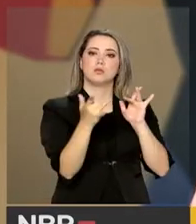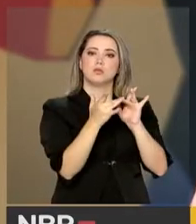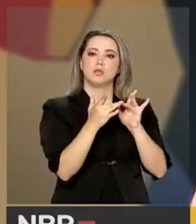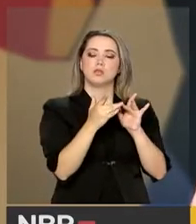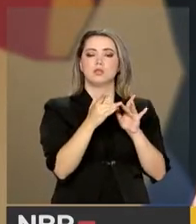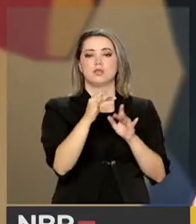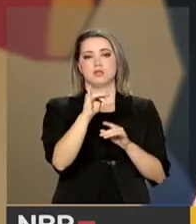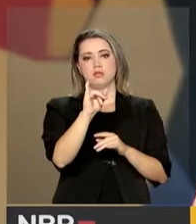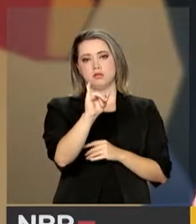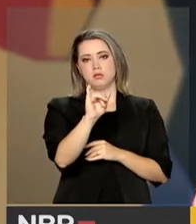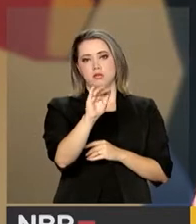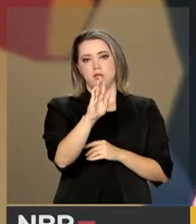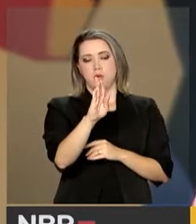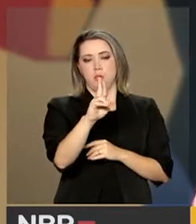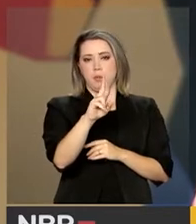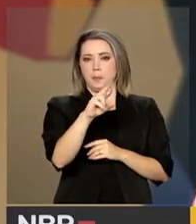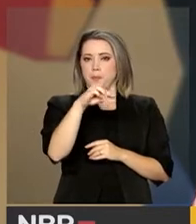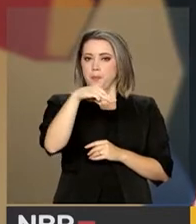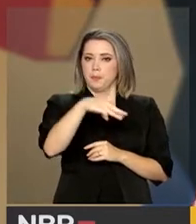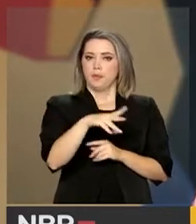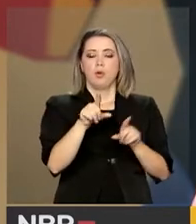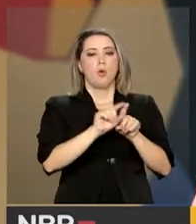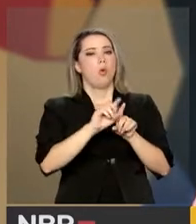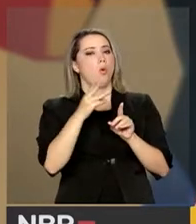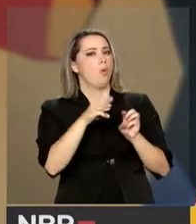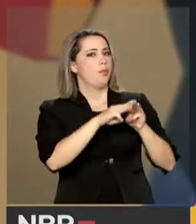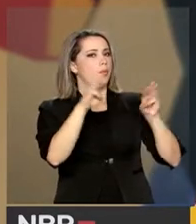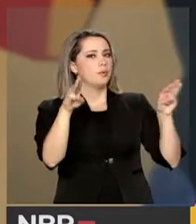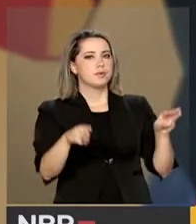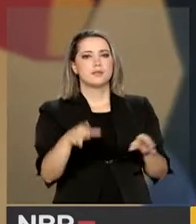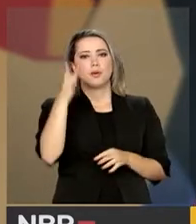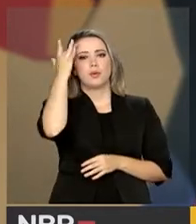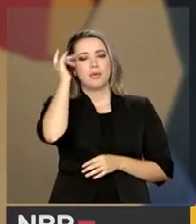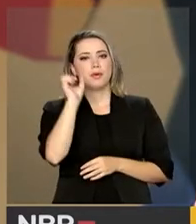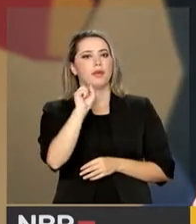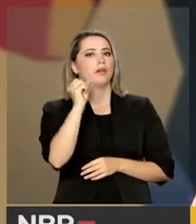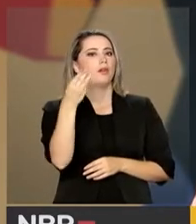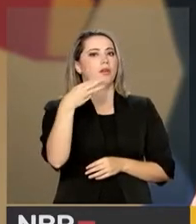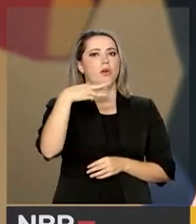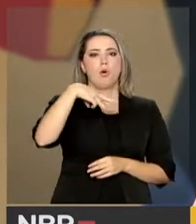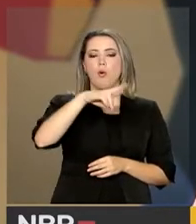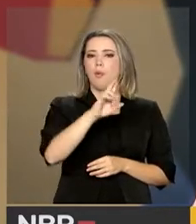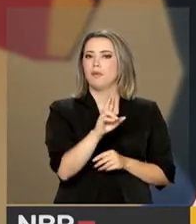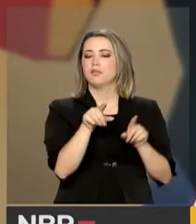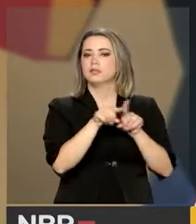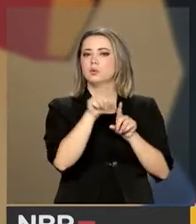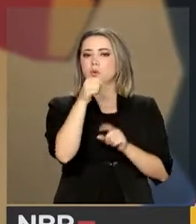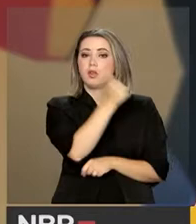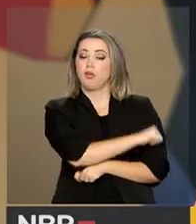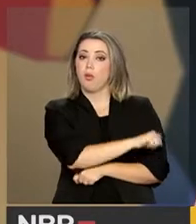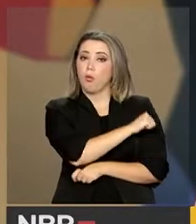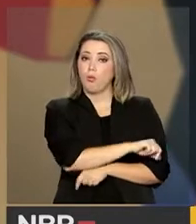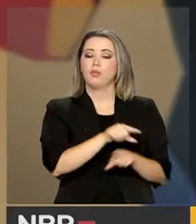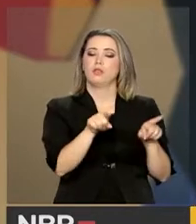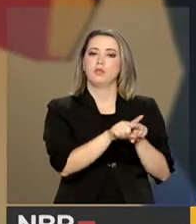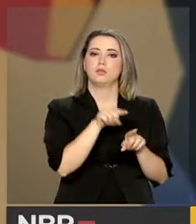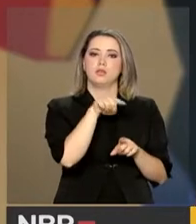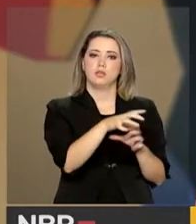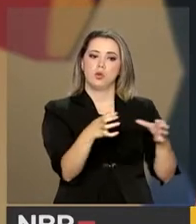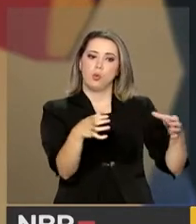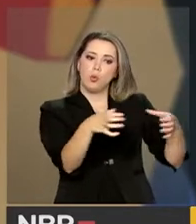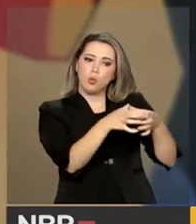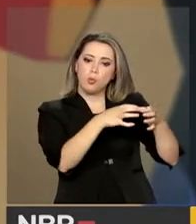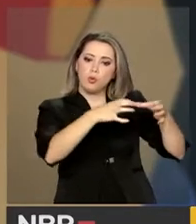ao IBRAM, ou o Museu do Amanhã, o MAR, no Rio de Janeiro. Nós temos grandes instituições e temos